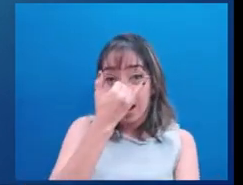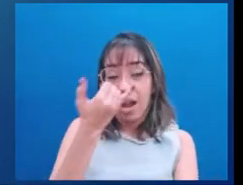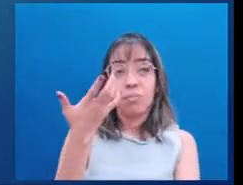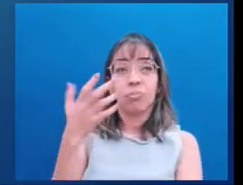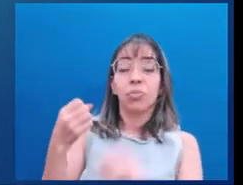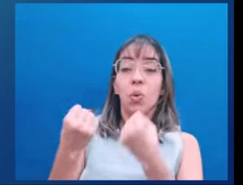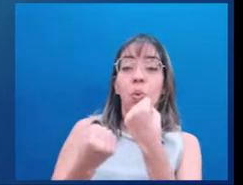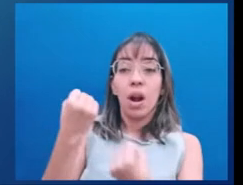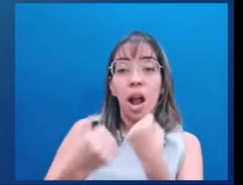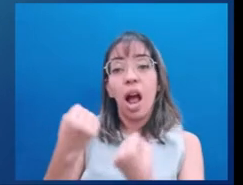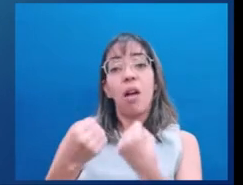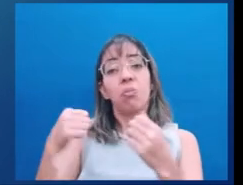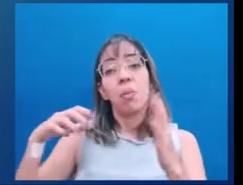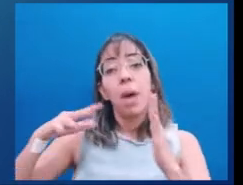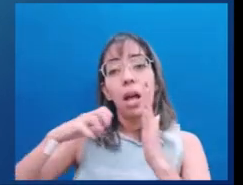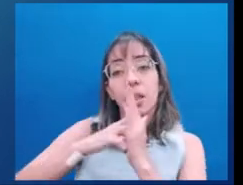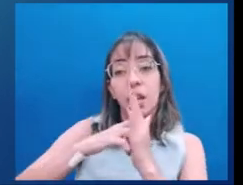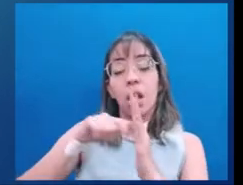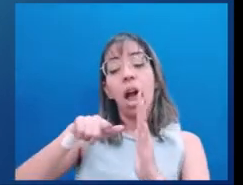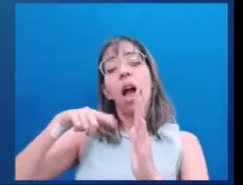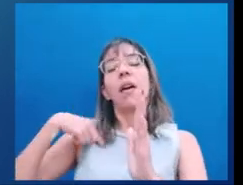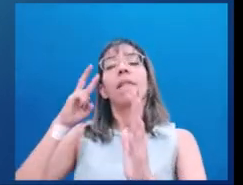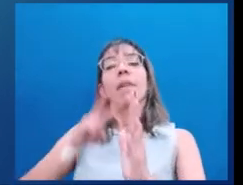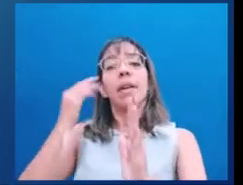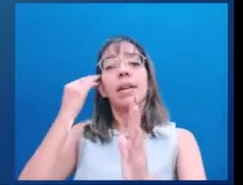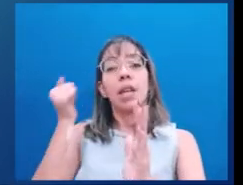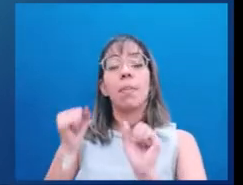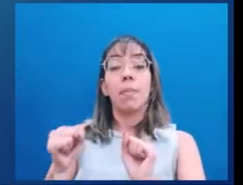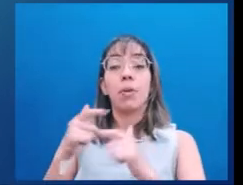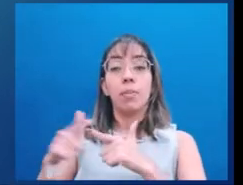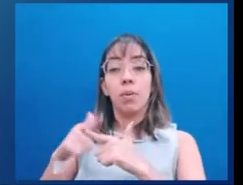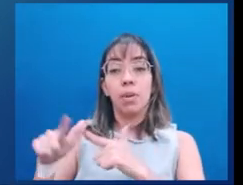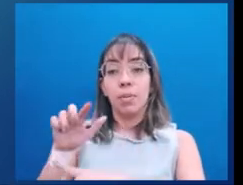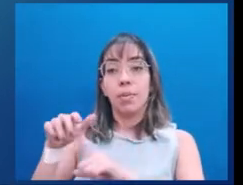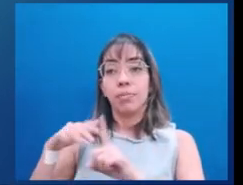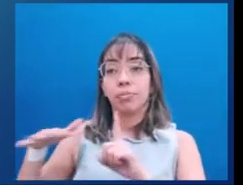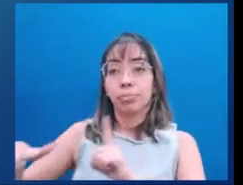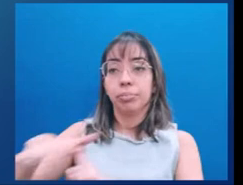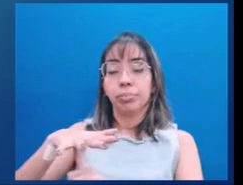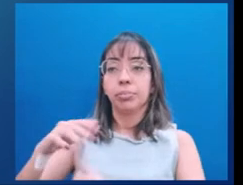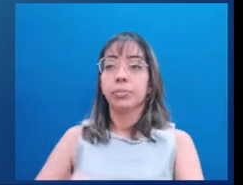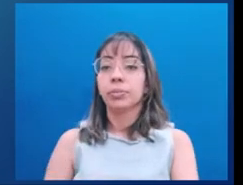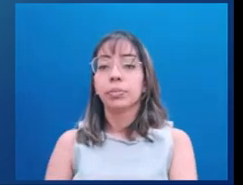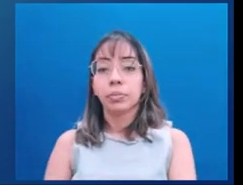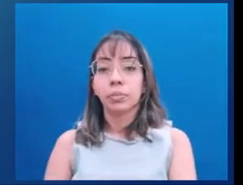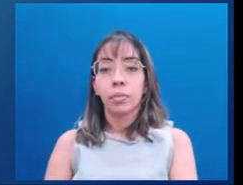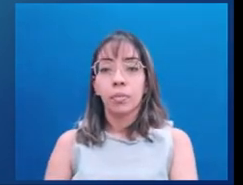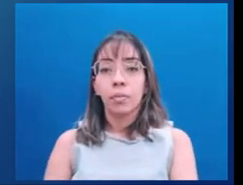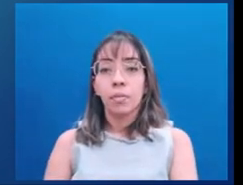caso de acidente, você já sabe que aquela substância que está sendo transportada ali é uma substância nociva ao meio ambiente.